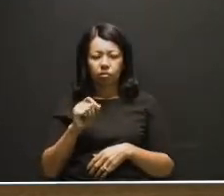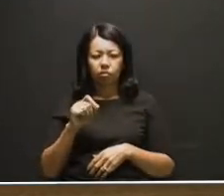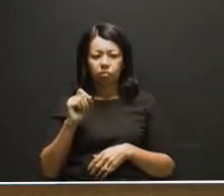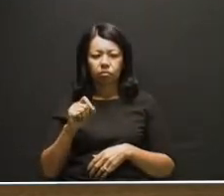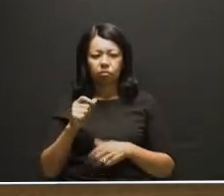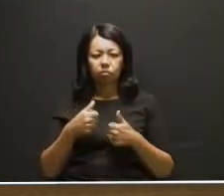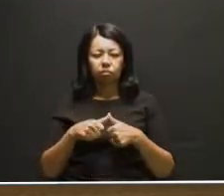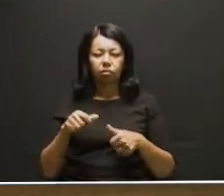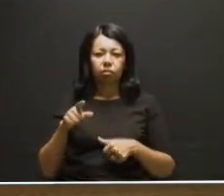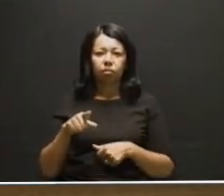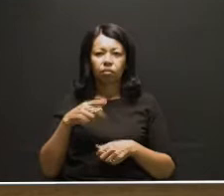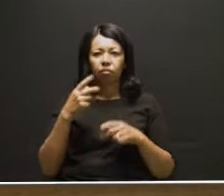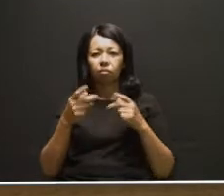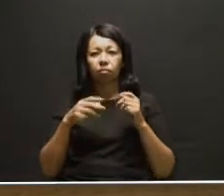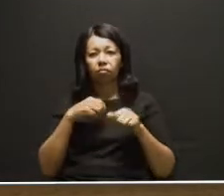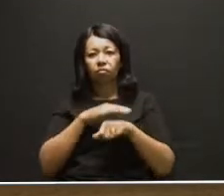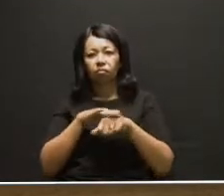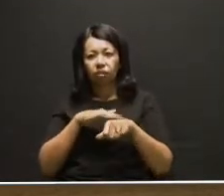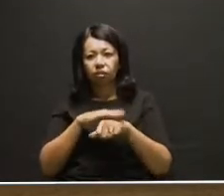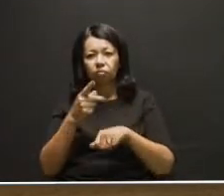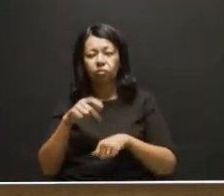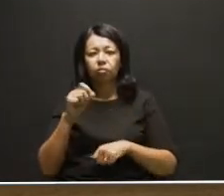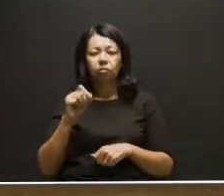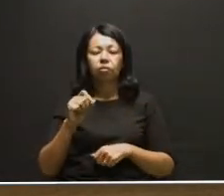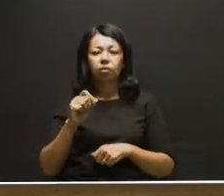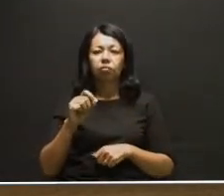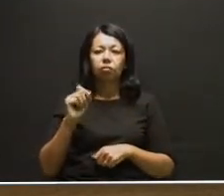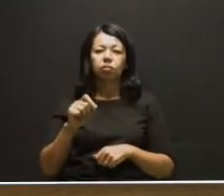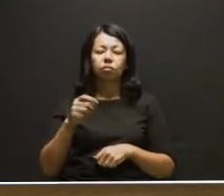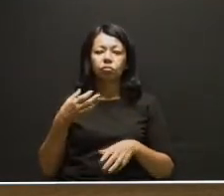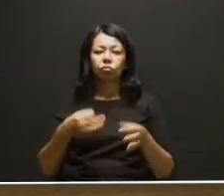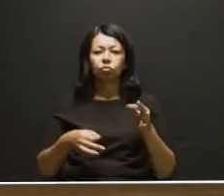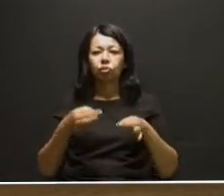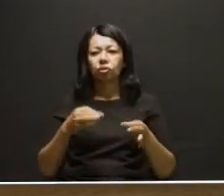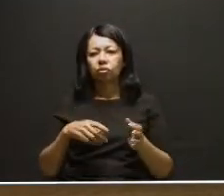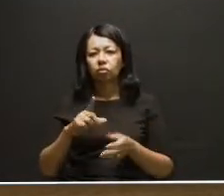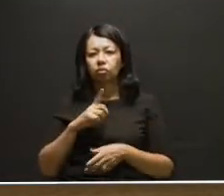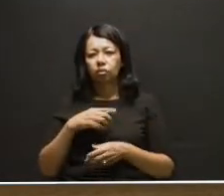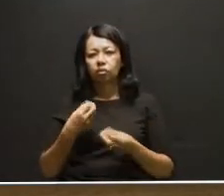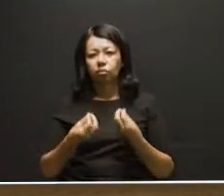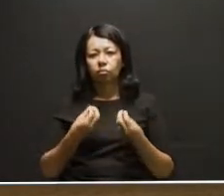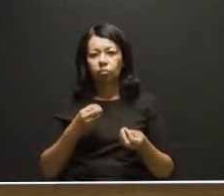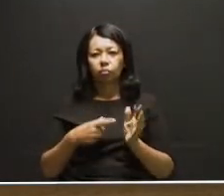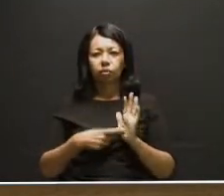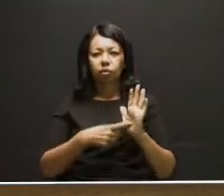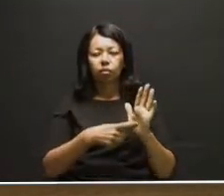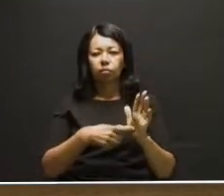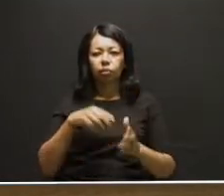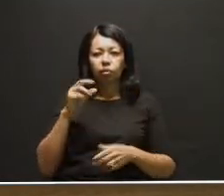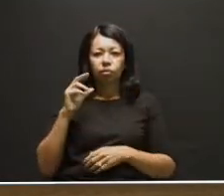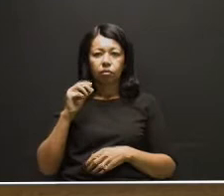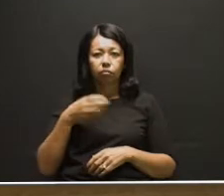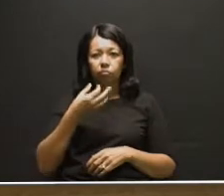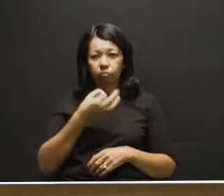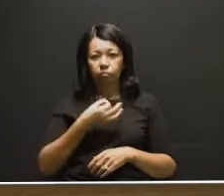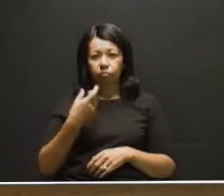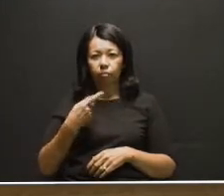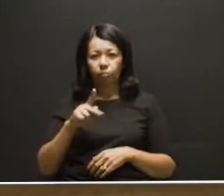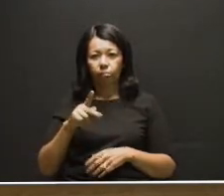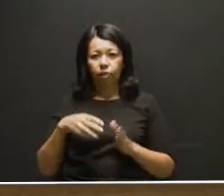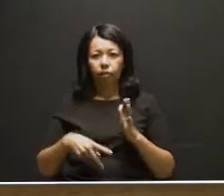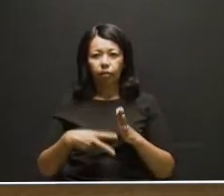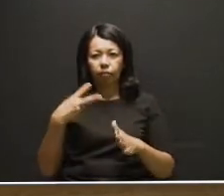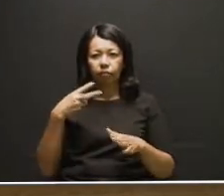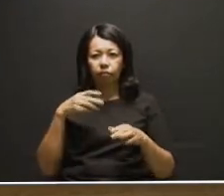ali estávamos confabulando justamente isso pra ver a questão jurídica não tem como a gente apresentar através de emenda e não em segunda votação